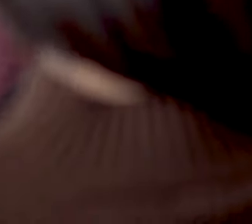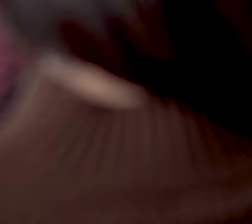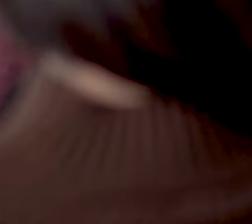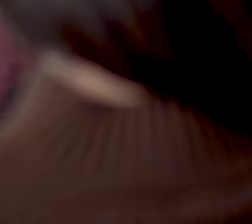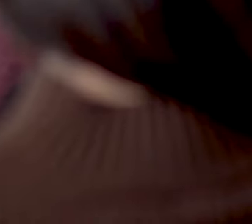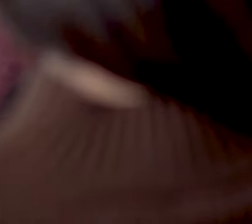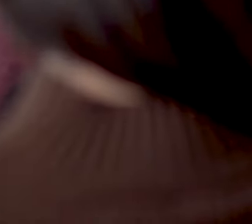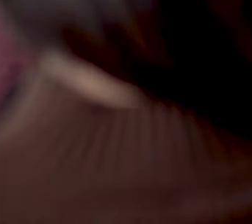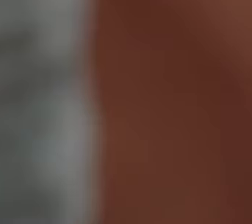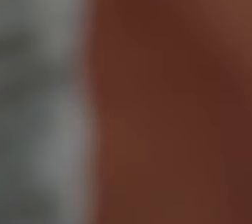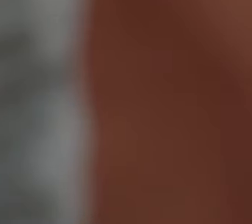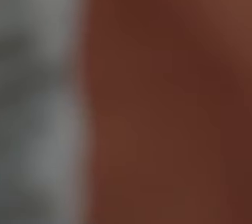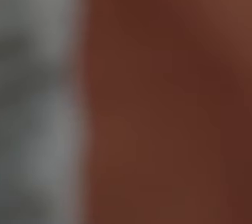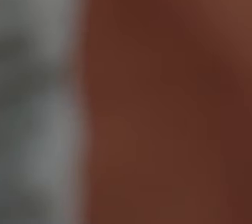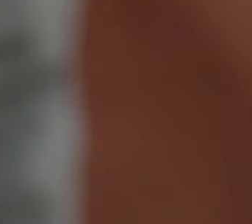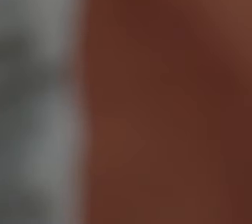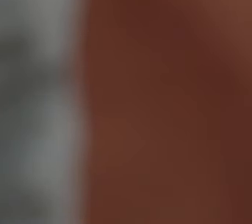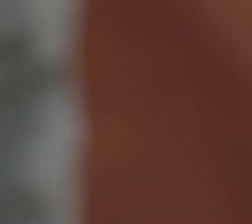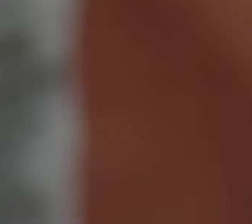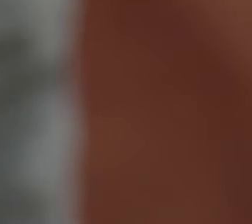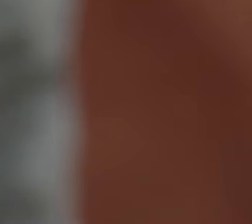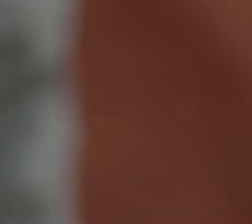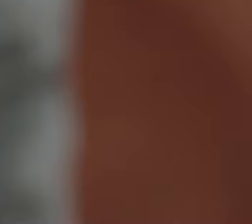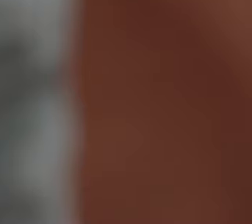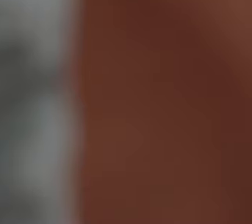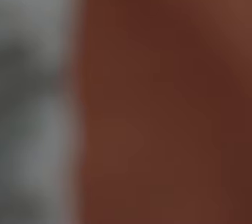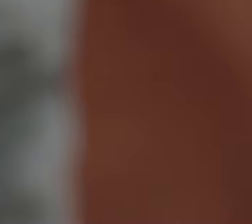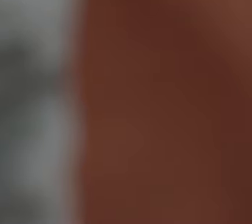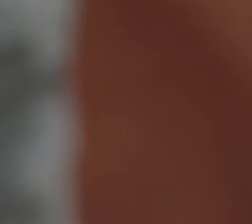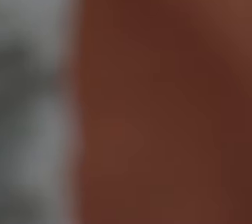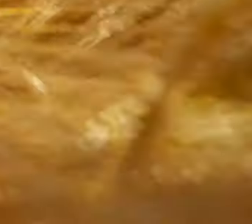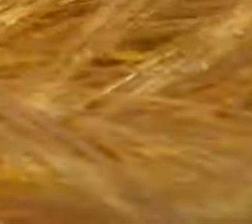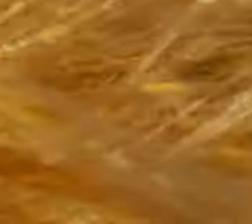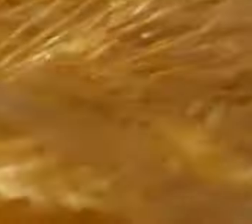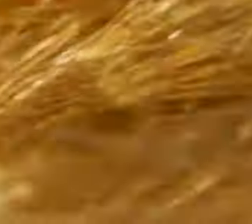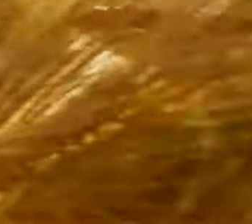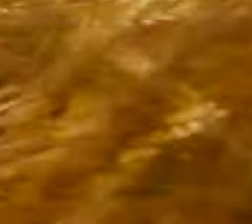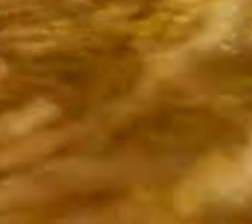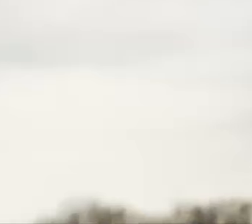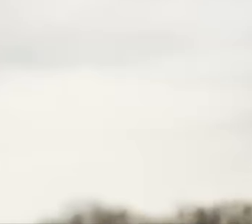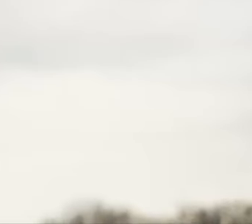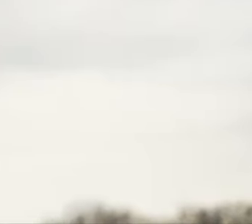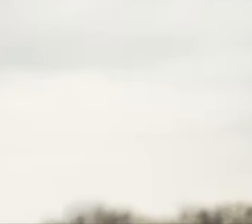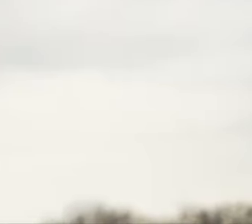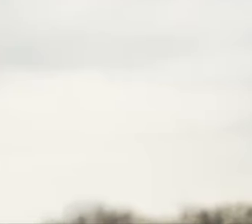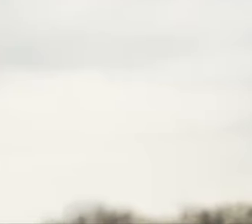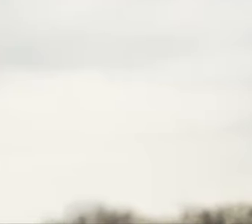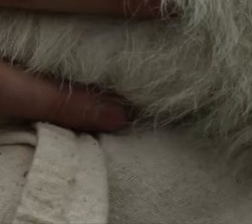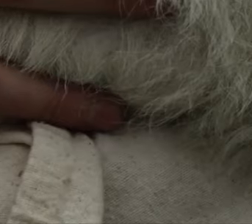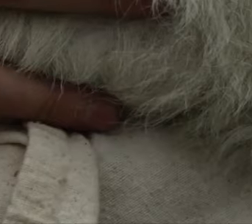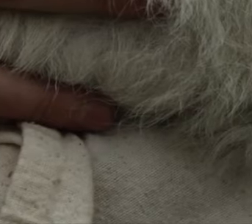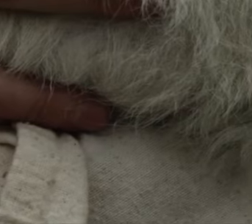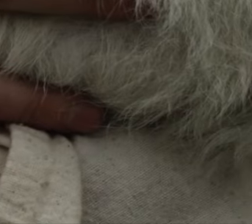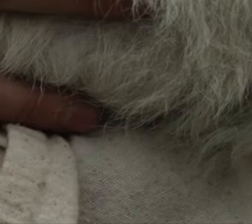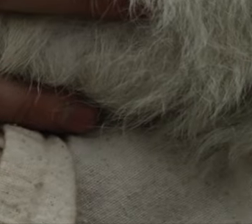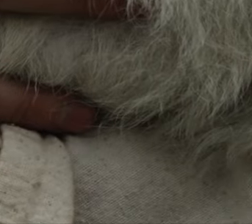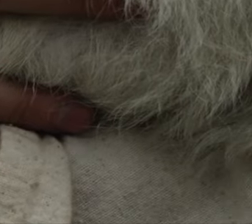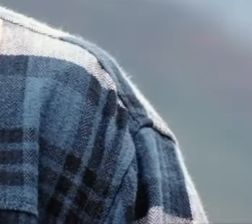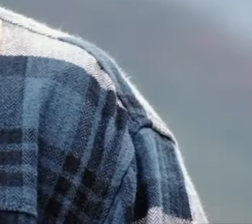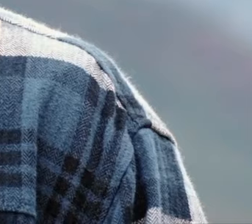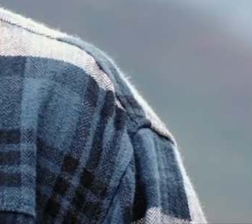novo começo aqui corações partidos são acolhidos e restaurados no amor de Jesus